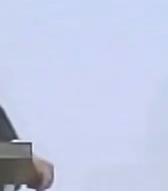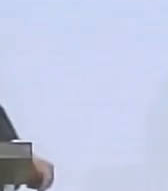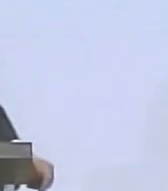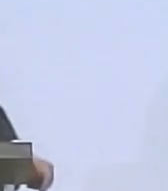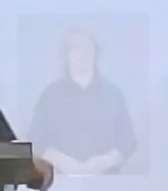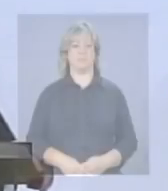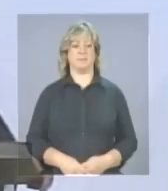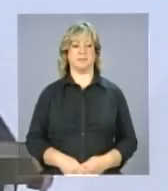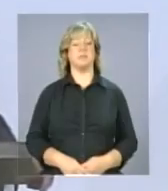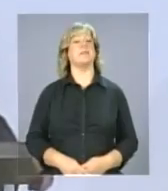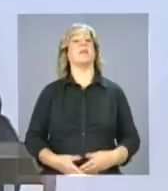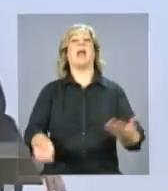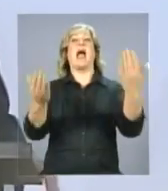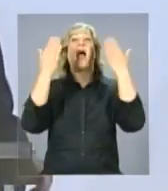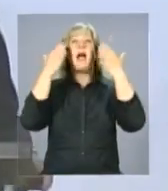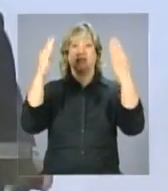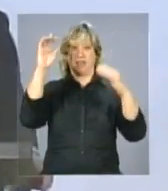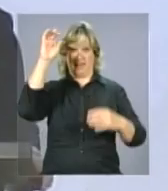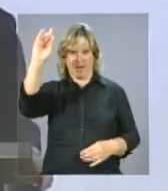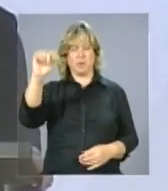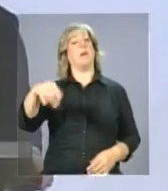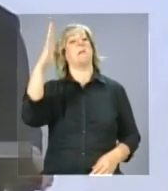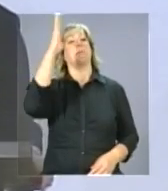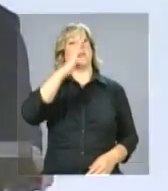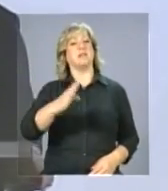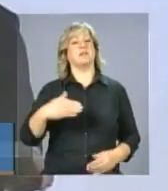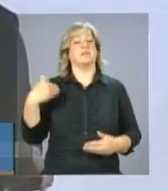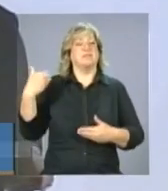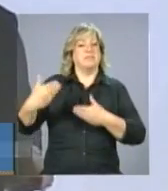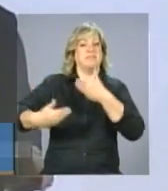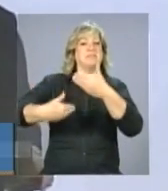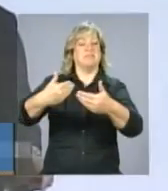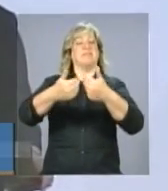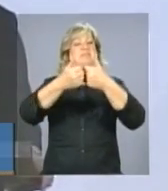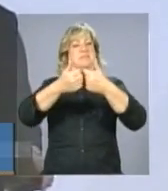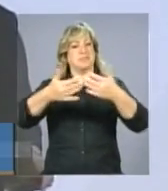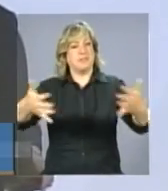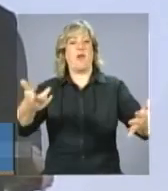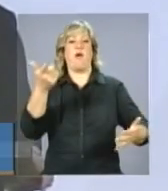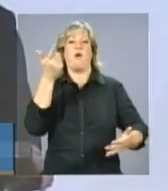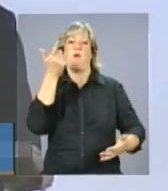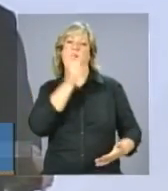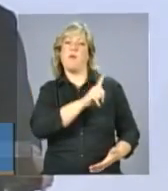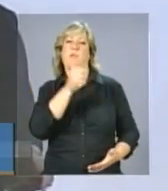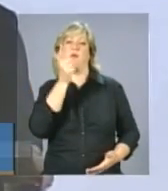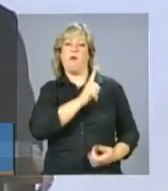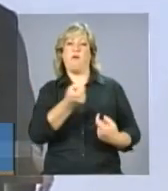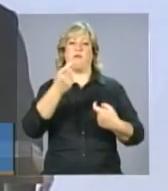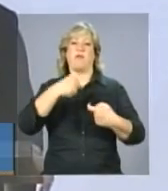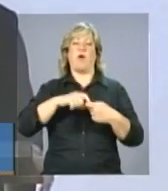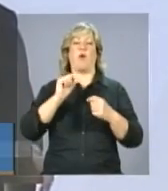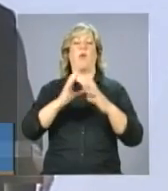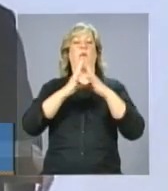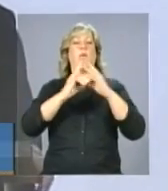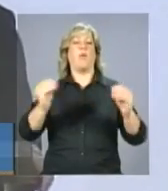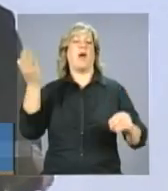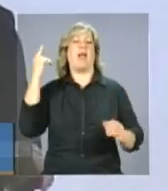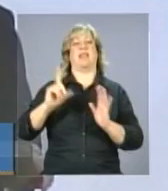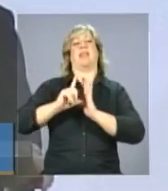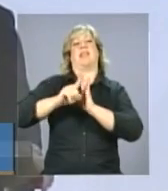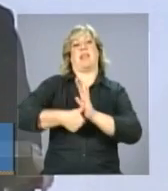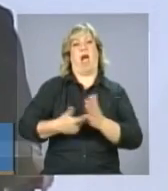Graças a Deus, o Brasil vem abrindo e recuperando seu atraso.